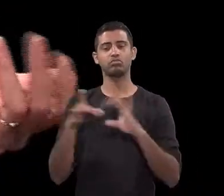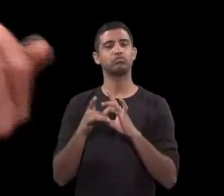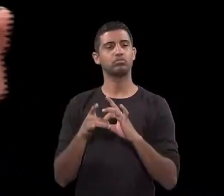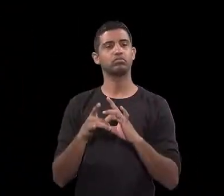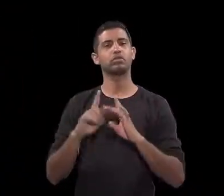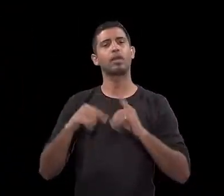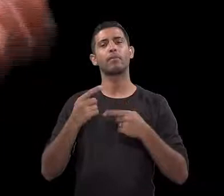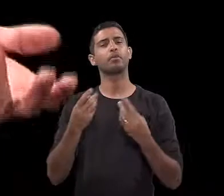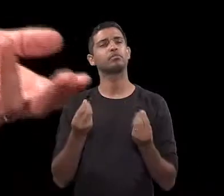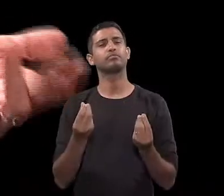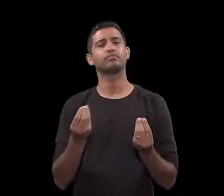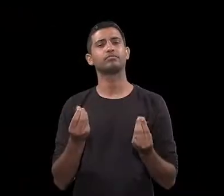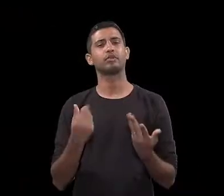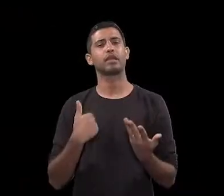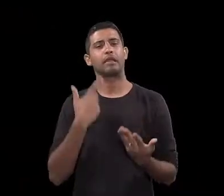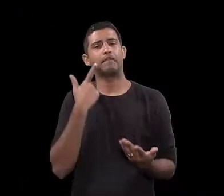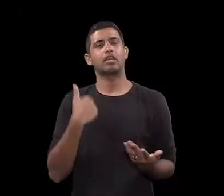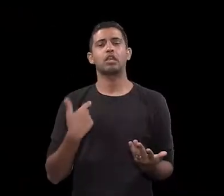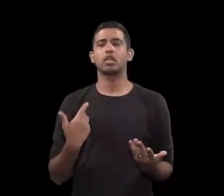da reunificação, também